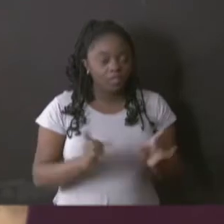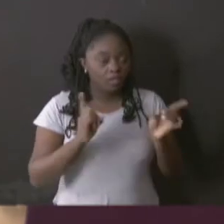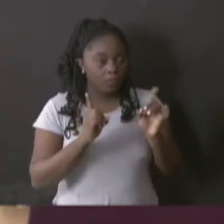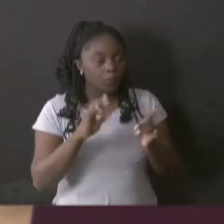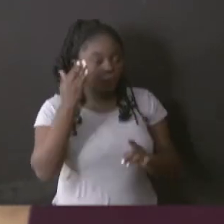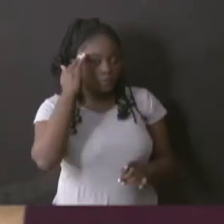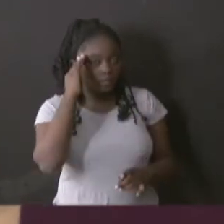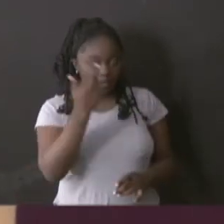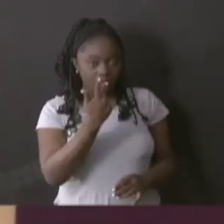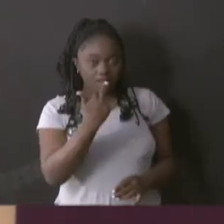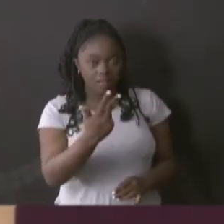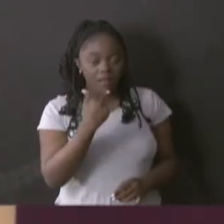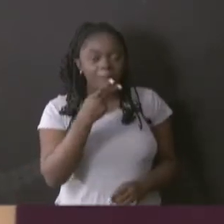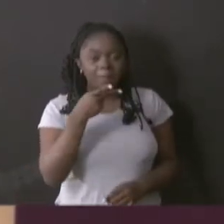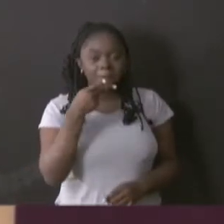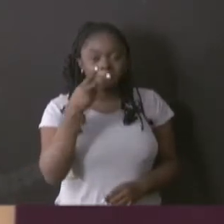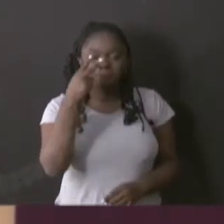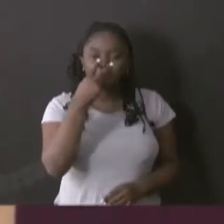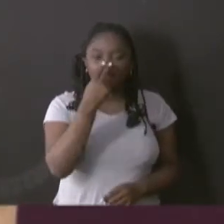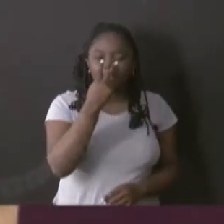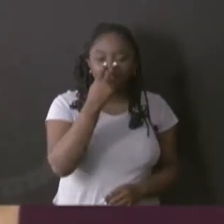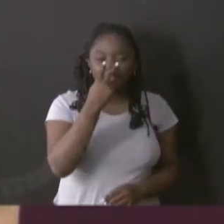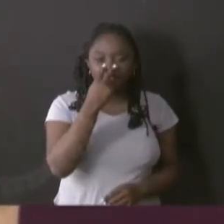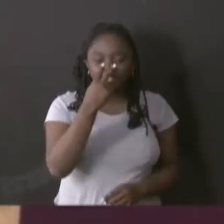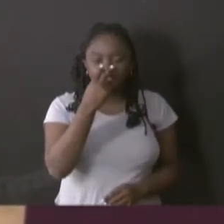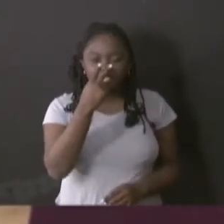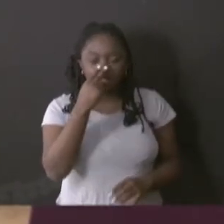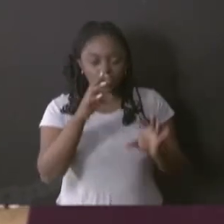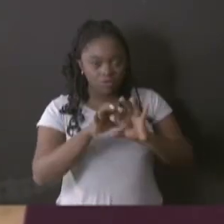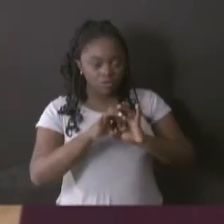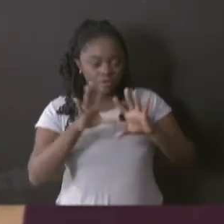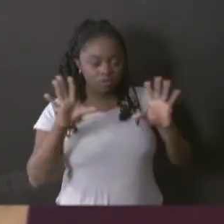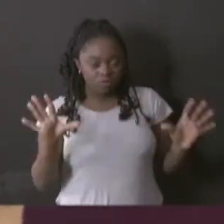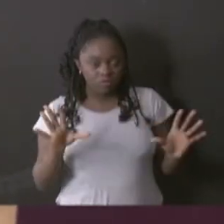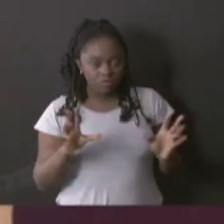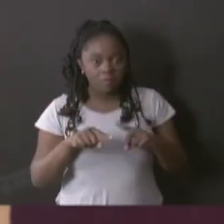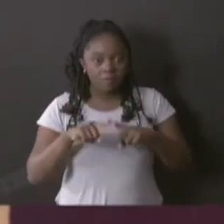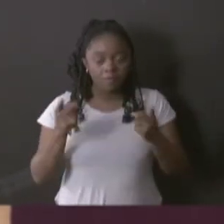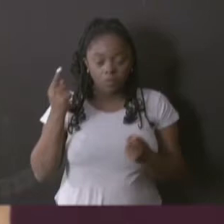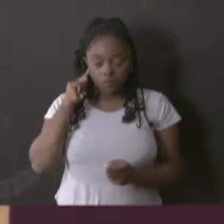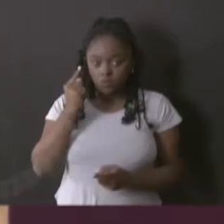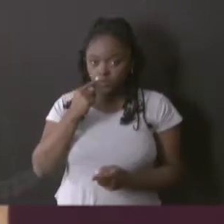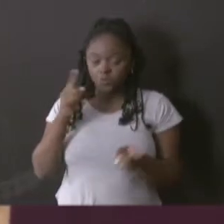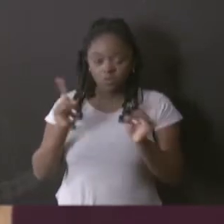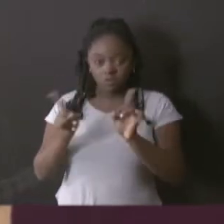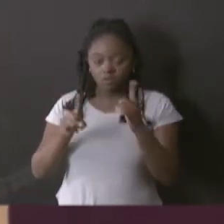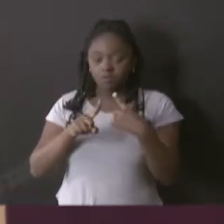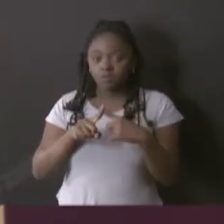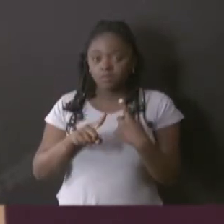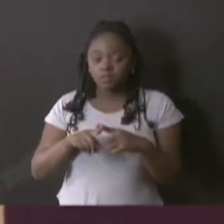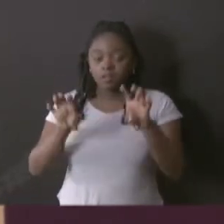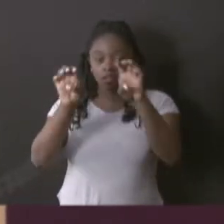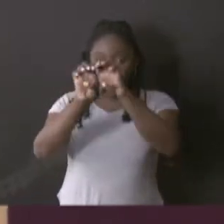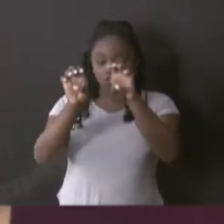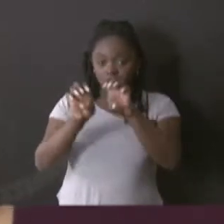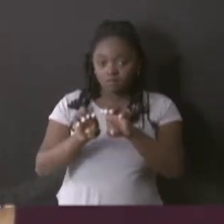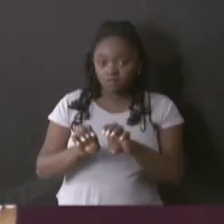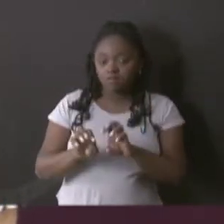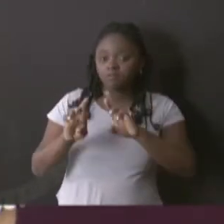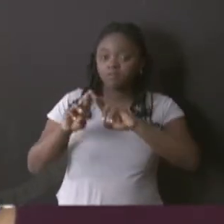linguístico parece que é solto, né? Para eles, não. Porque a estrutura, a modalidade da estrutura